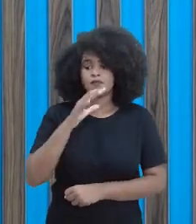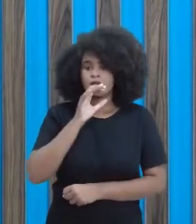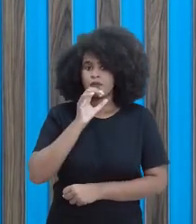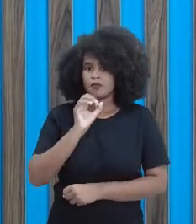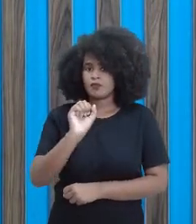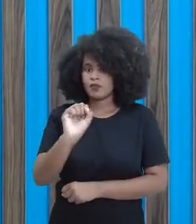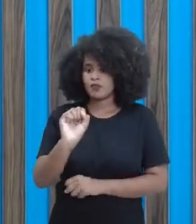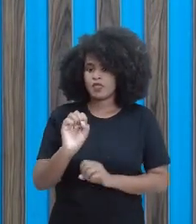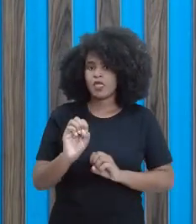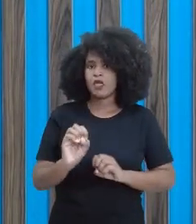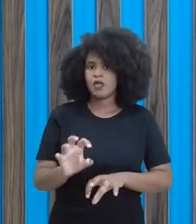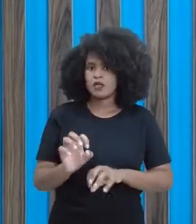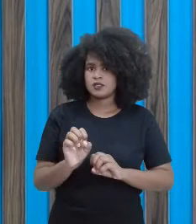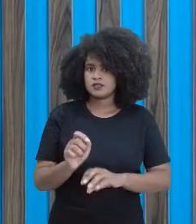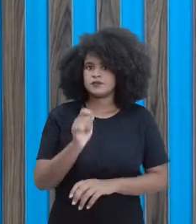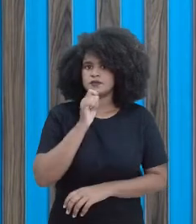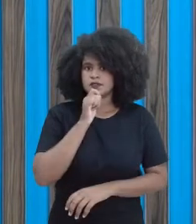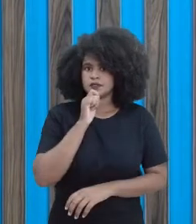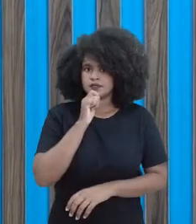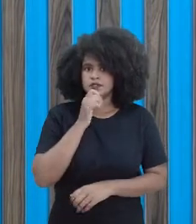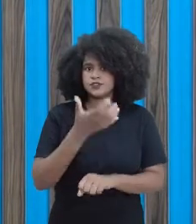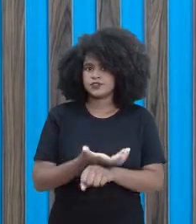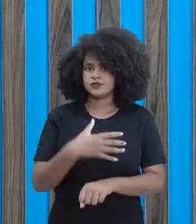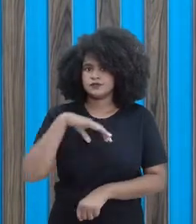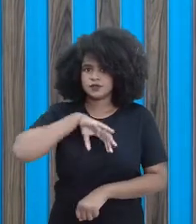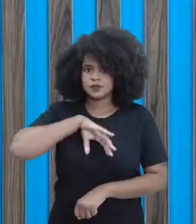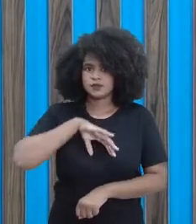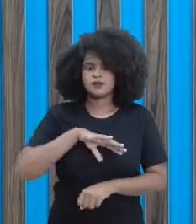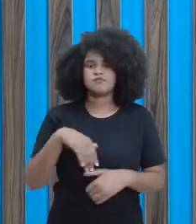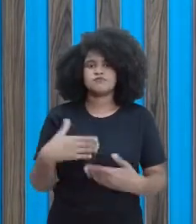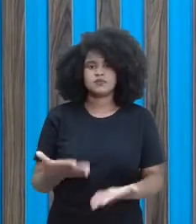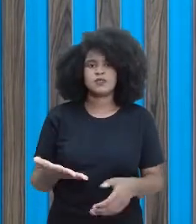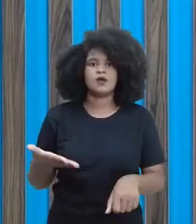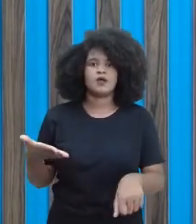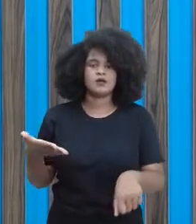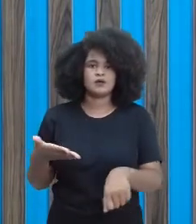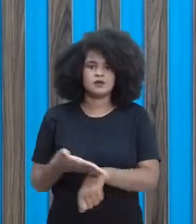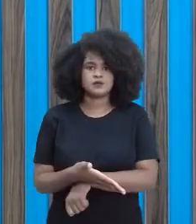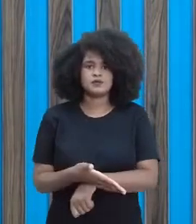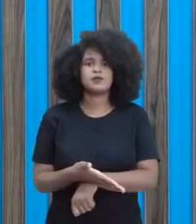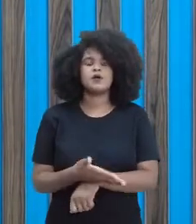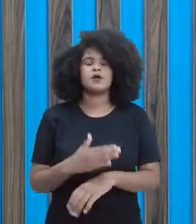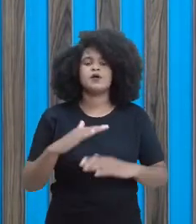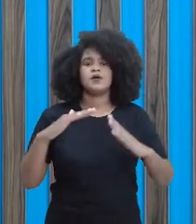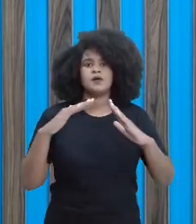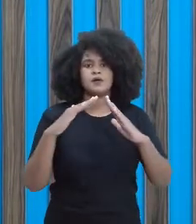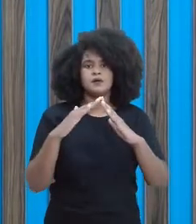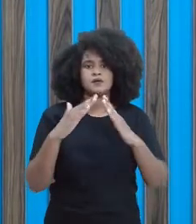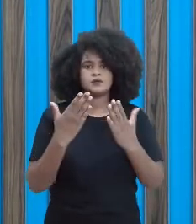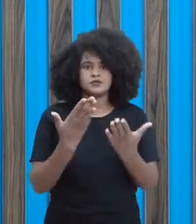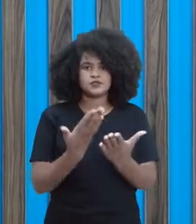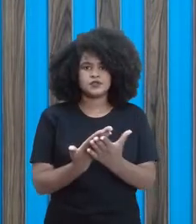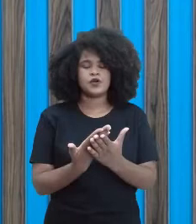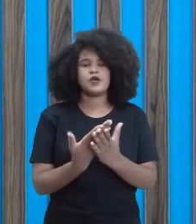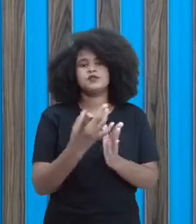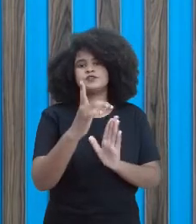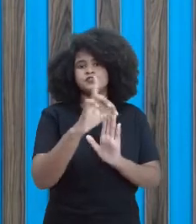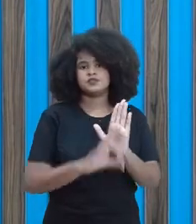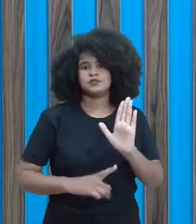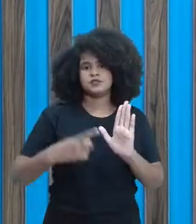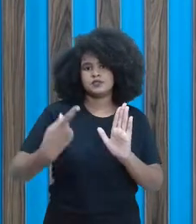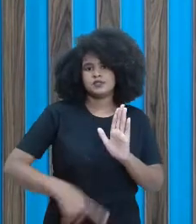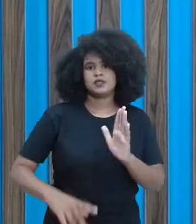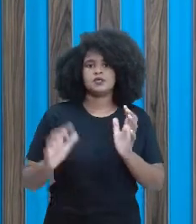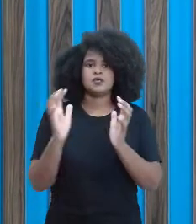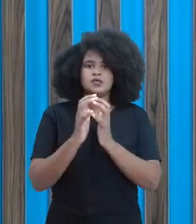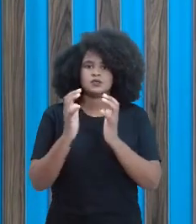ensinando, tá vendo? Português, quando ele entrou na Escola de Direito do Recife,